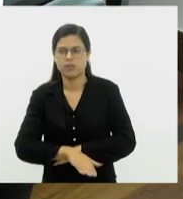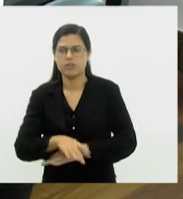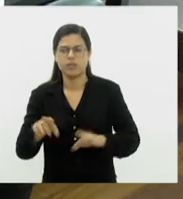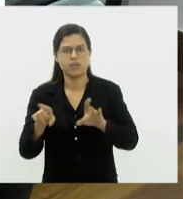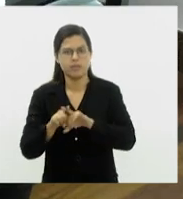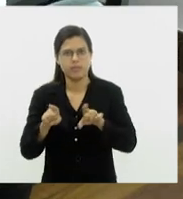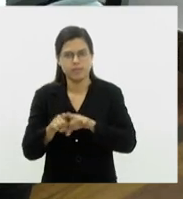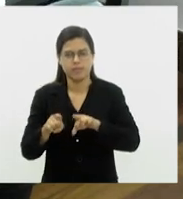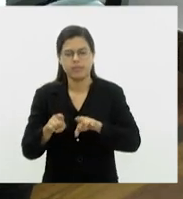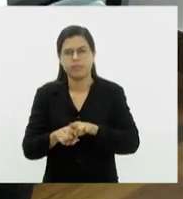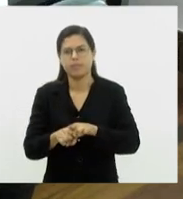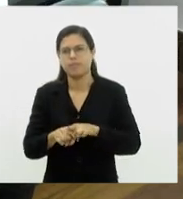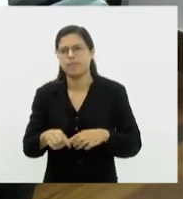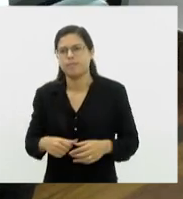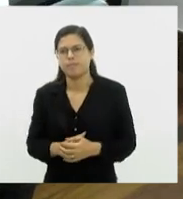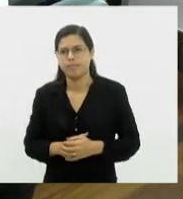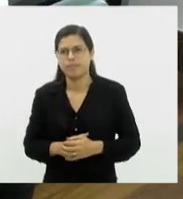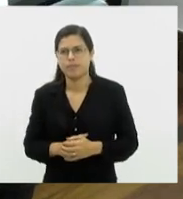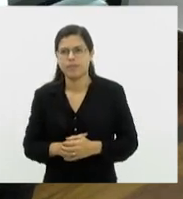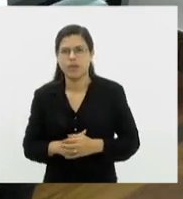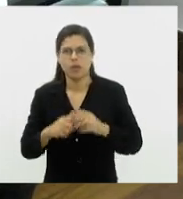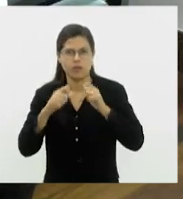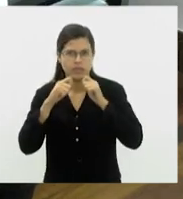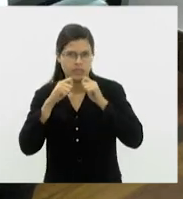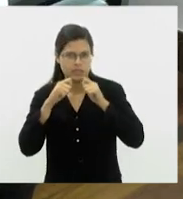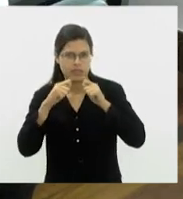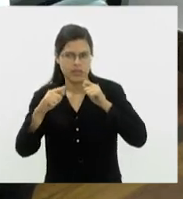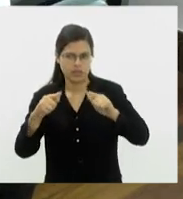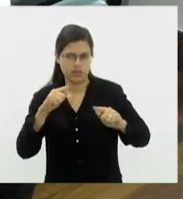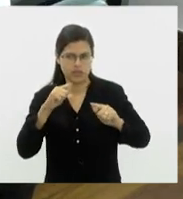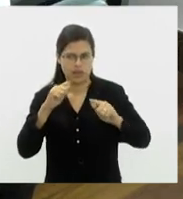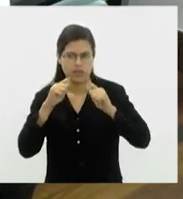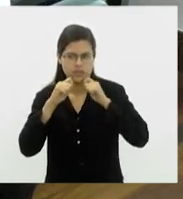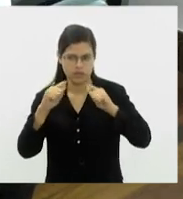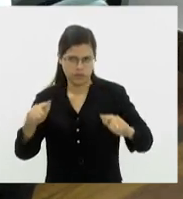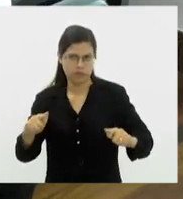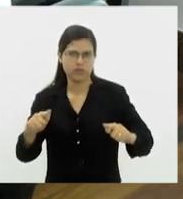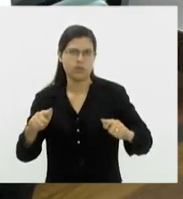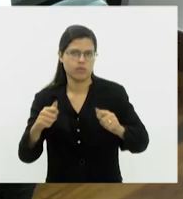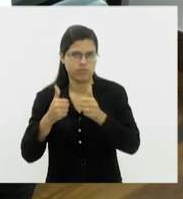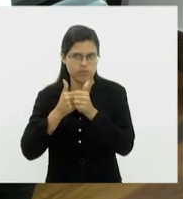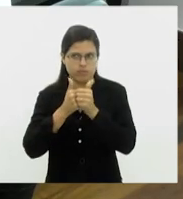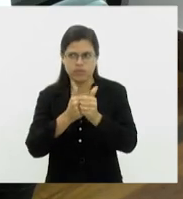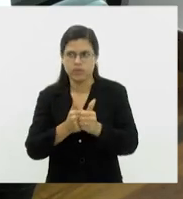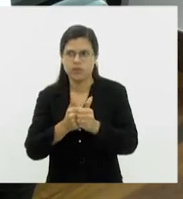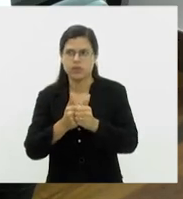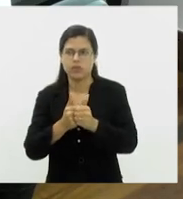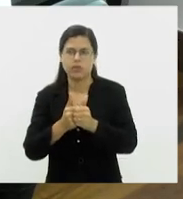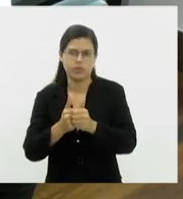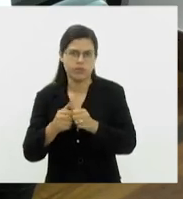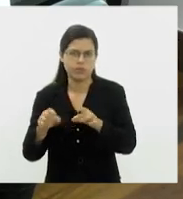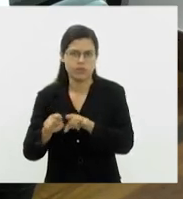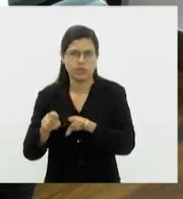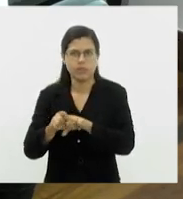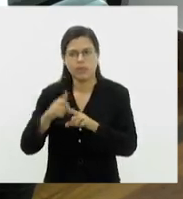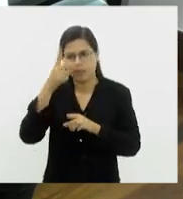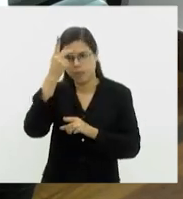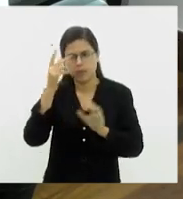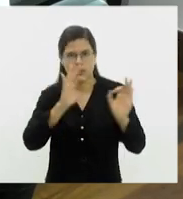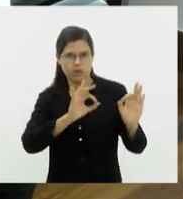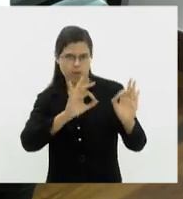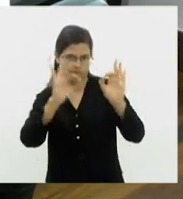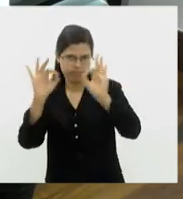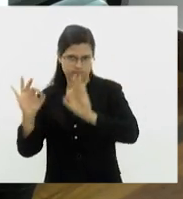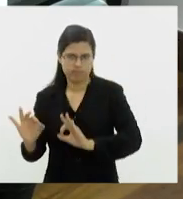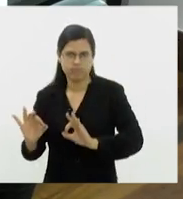também a todas as assessorias que estão aqui acompanhando e aqueles que atualmente estejam acompanhando pela TV alerge